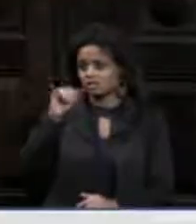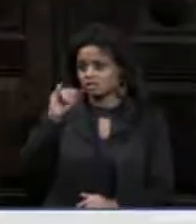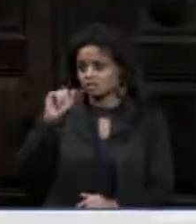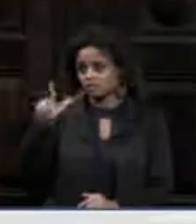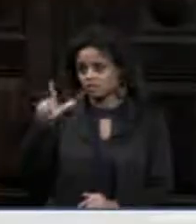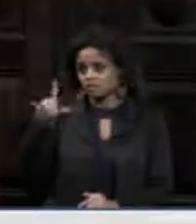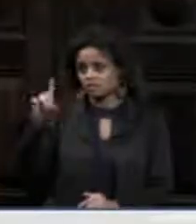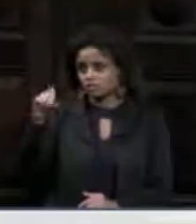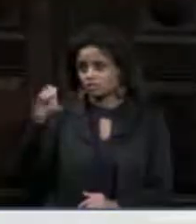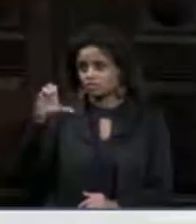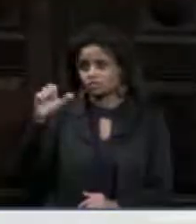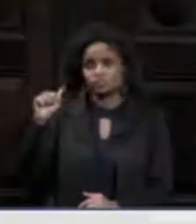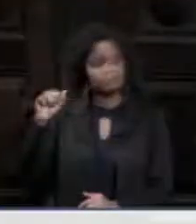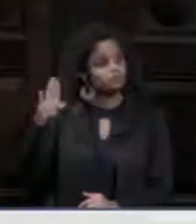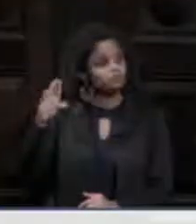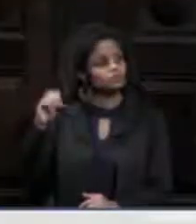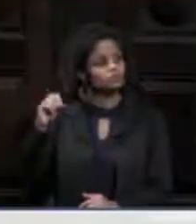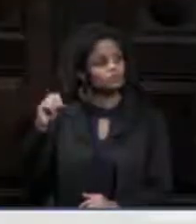1,5 séculos,